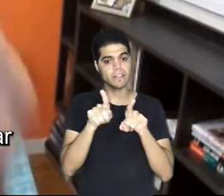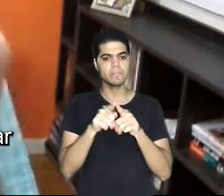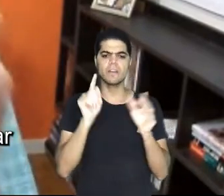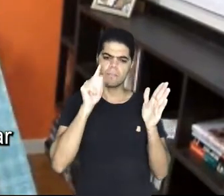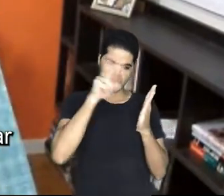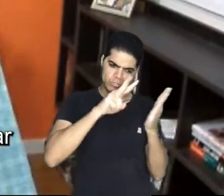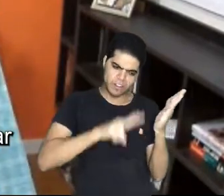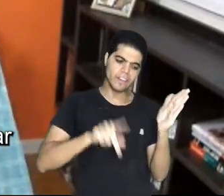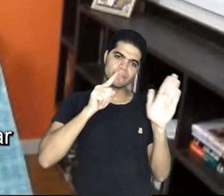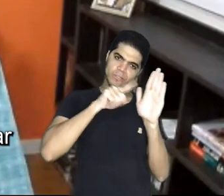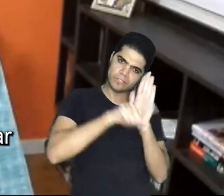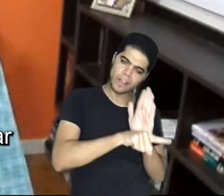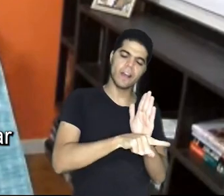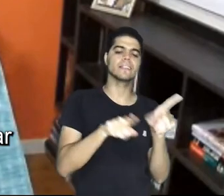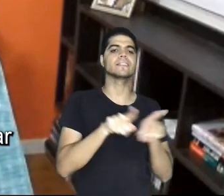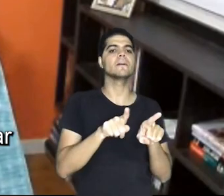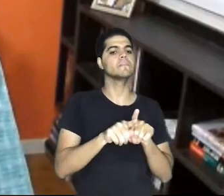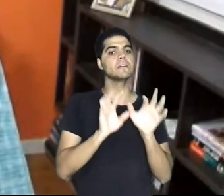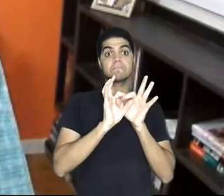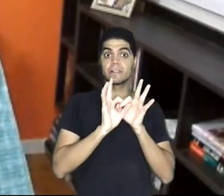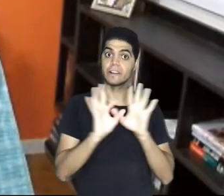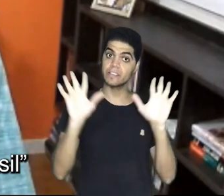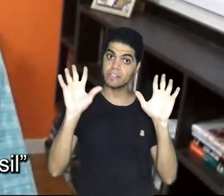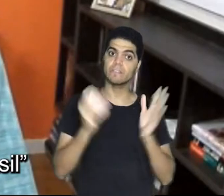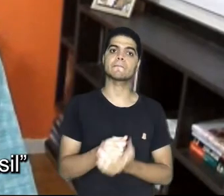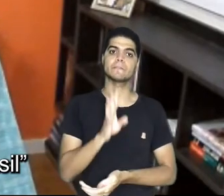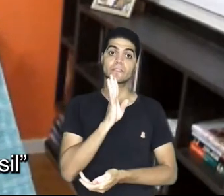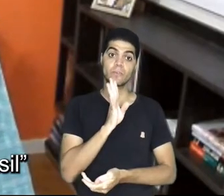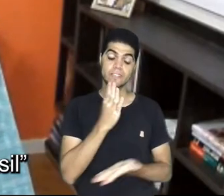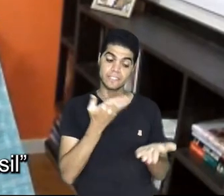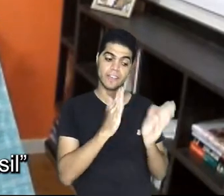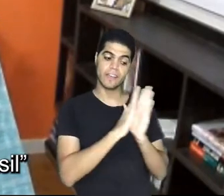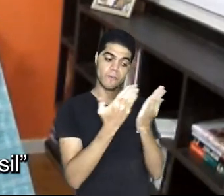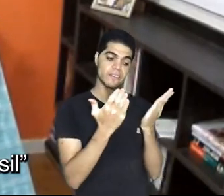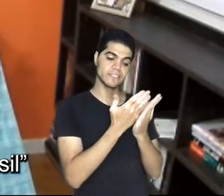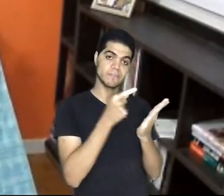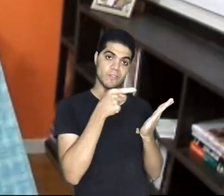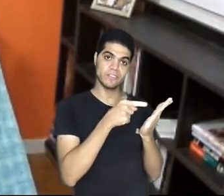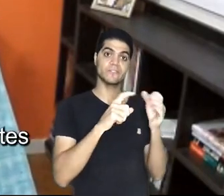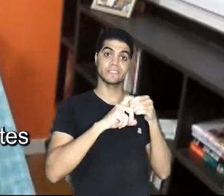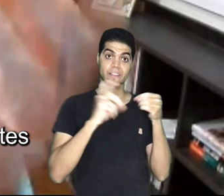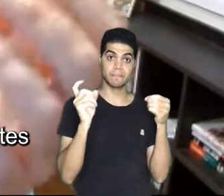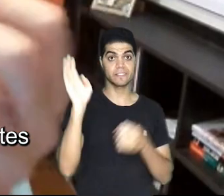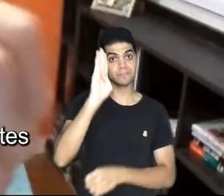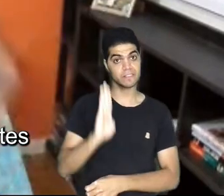se aprofundar no estudo da independência, com esse meu livro, Independência do